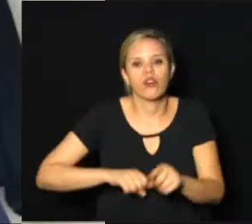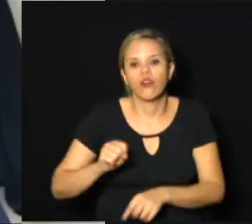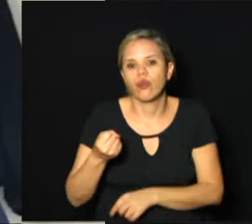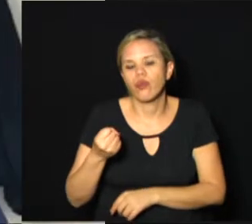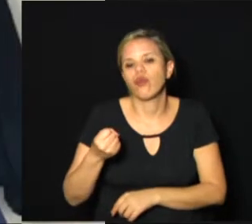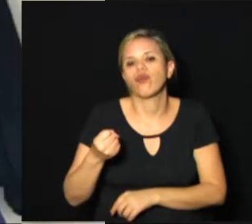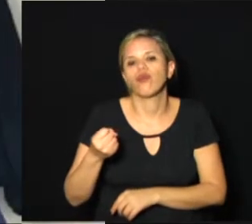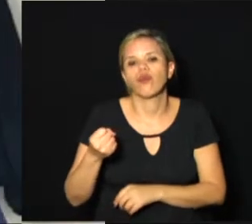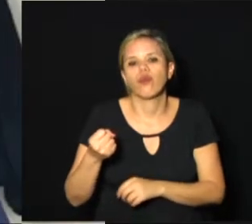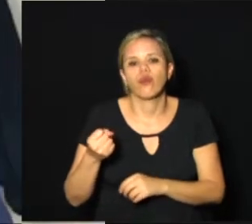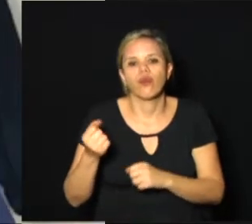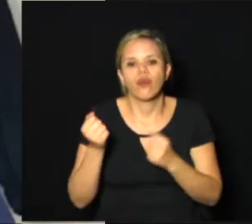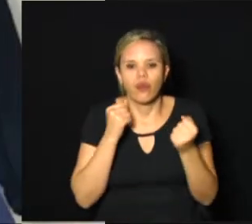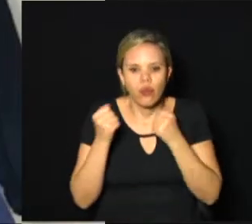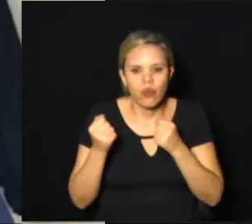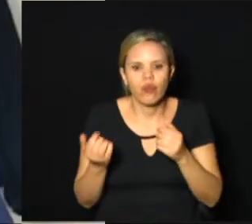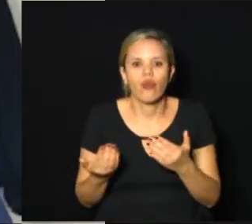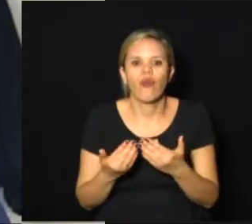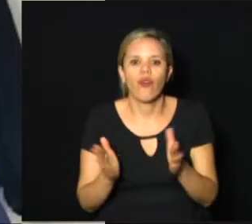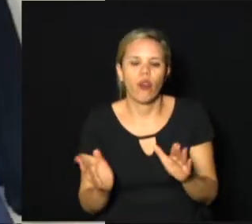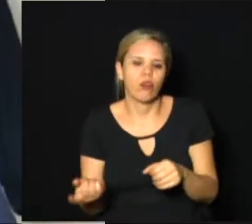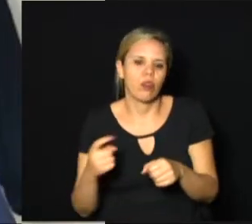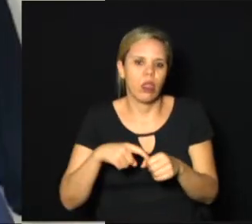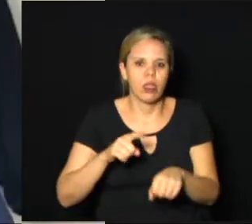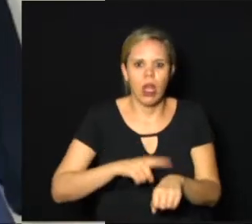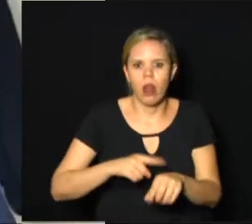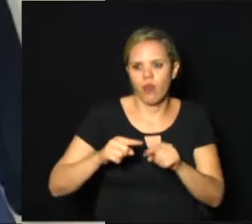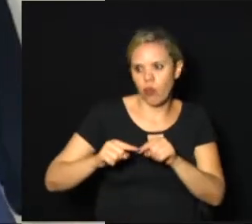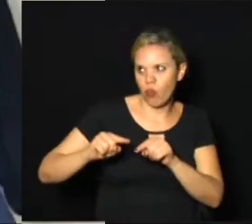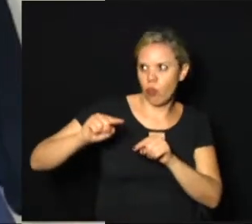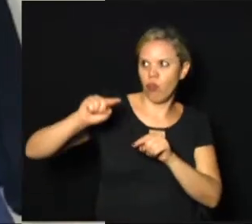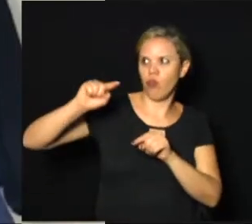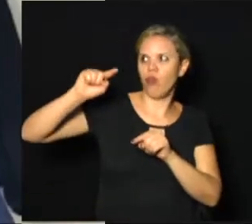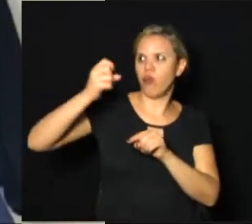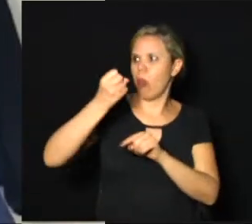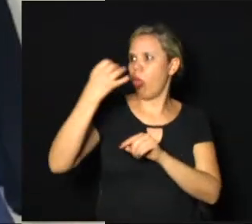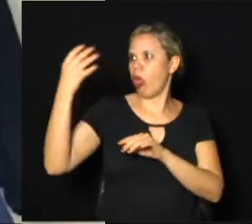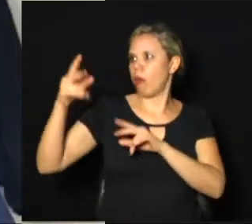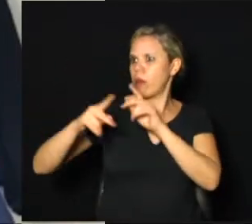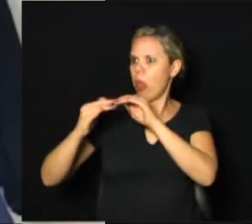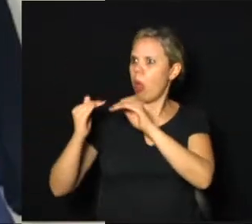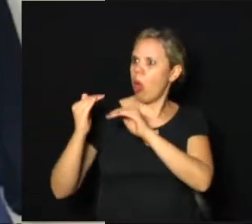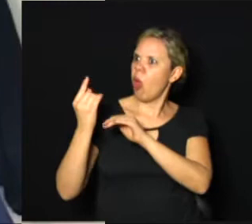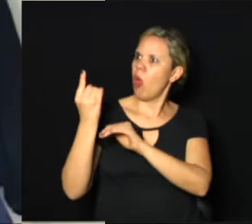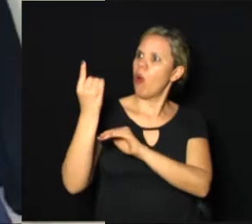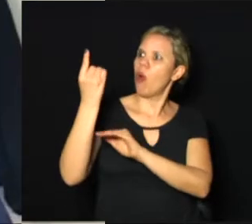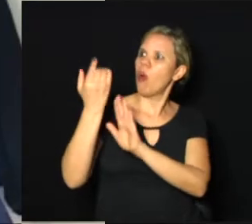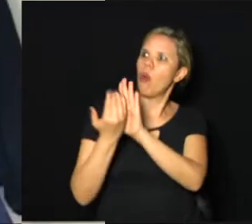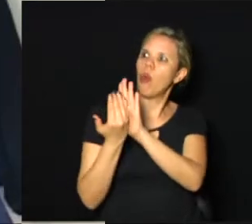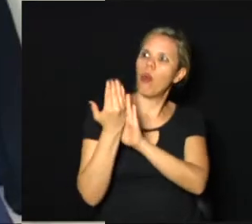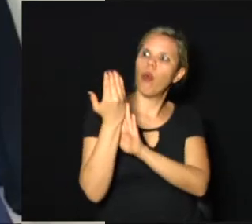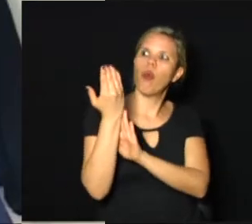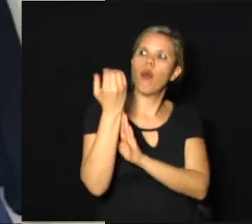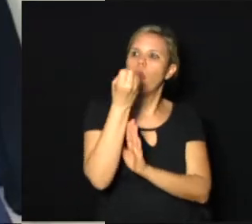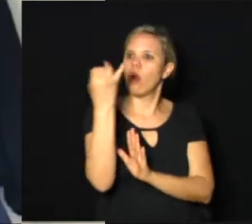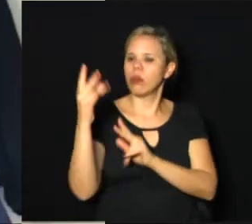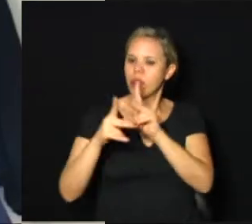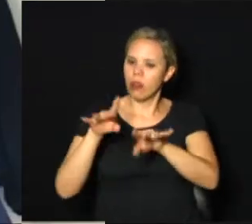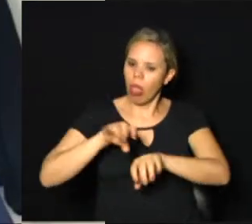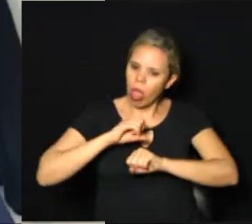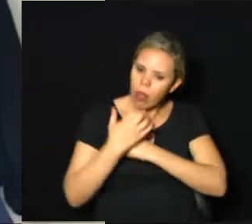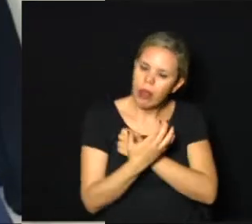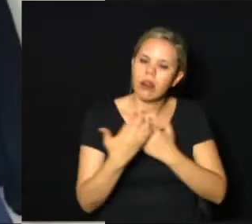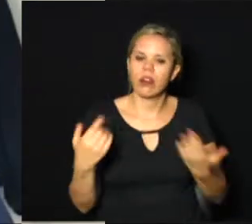de junho, decidiu pela reabertura, numa hora em que a curva de novos casos estava numa ascensão muito vertiginosa, né? E